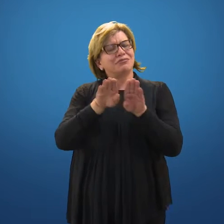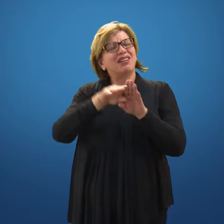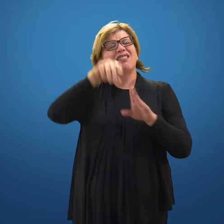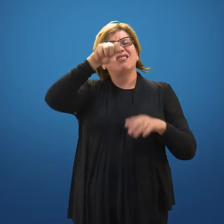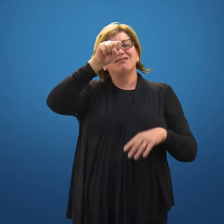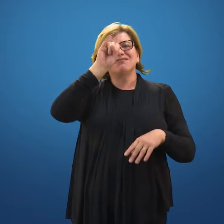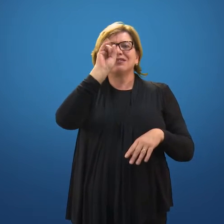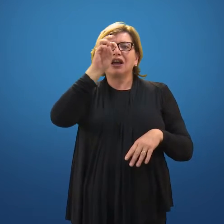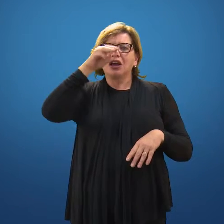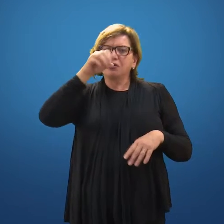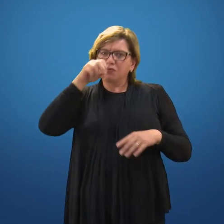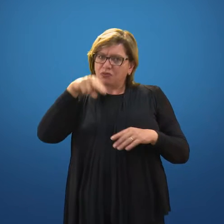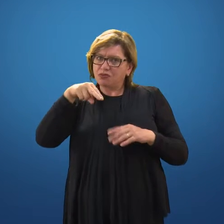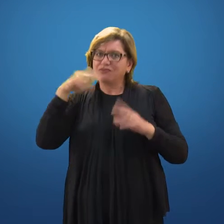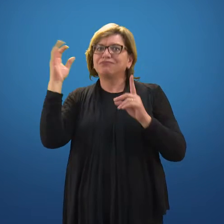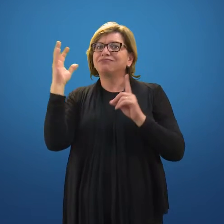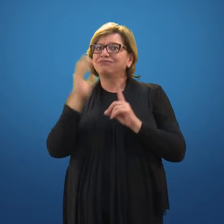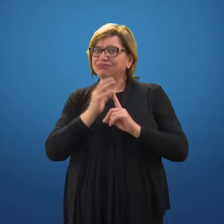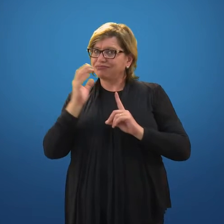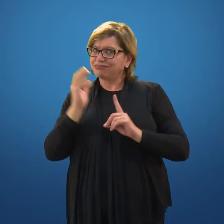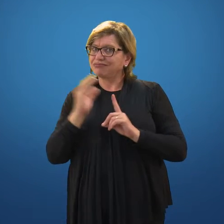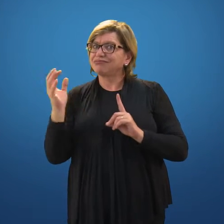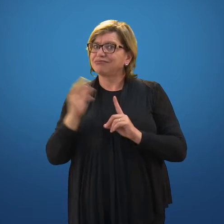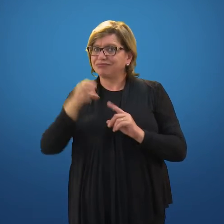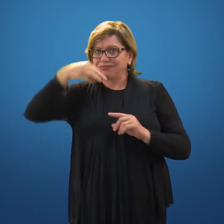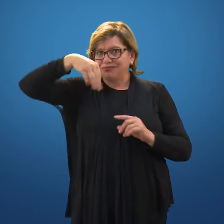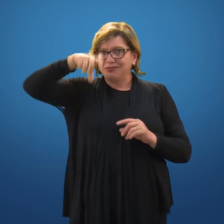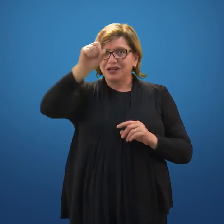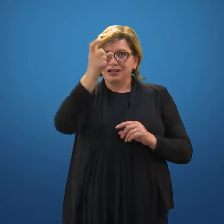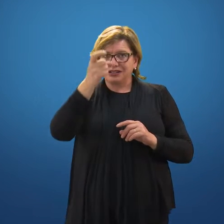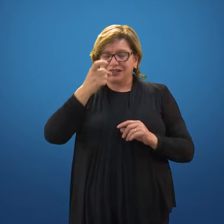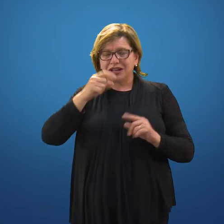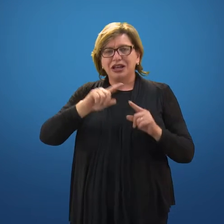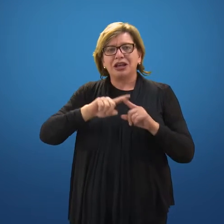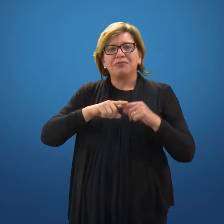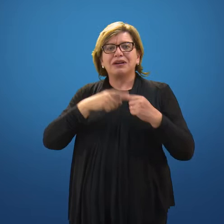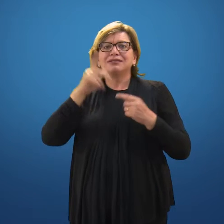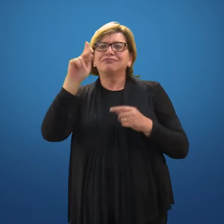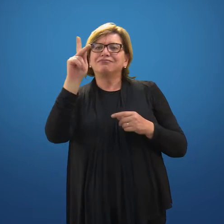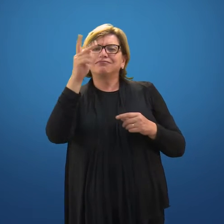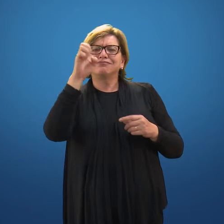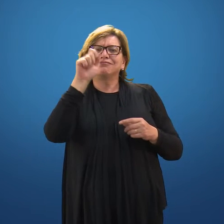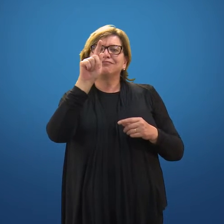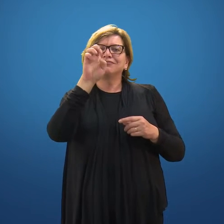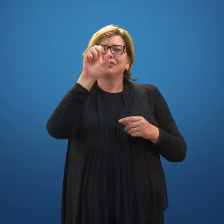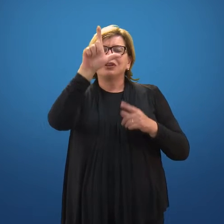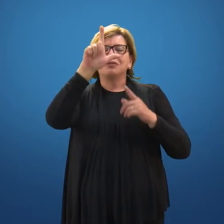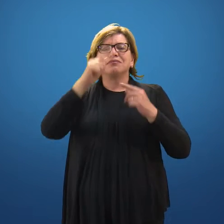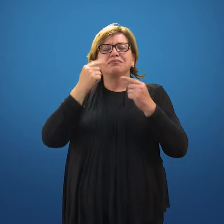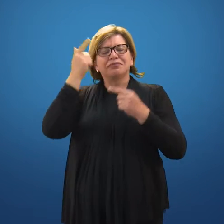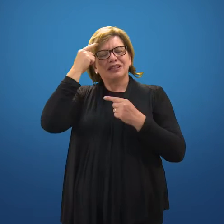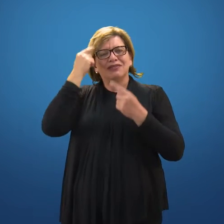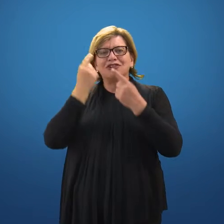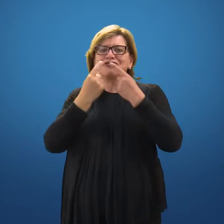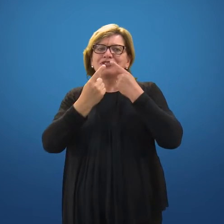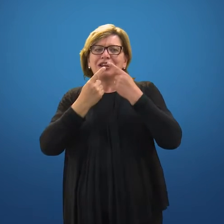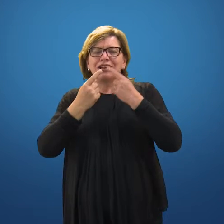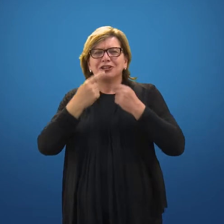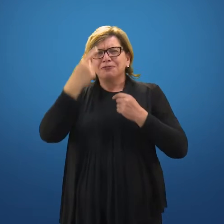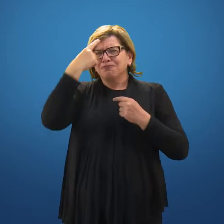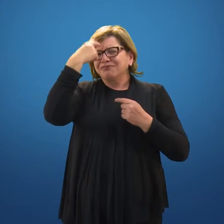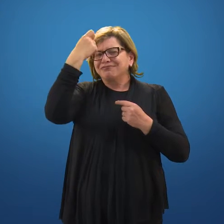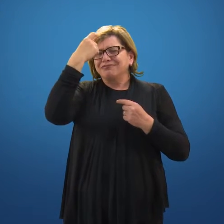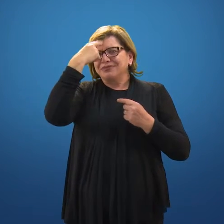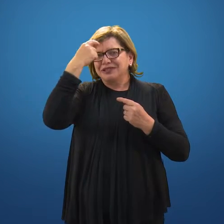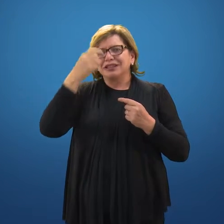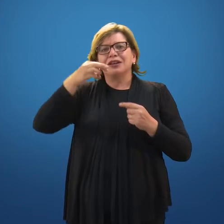né, como falamos agora há pouco, apesar de que Hegel pensava numa dialética idealista. Marx